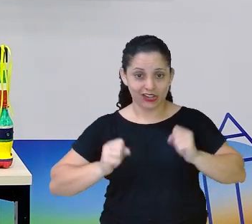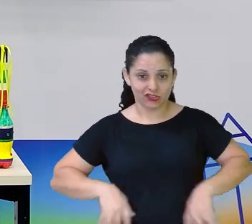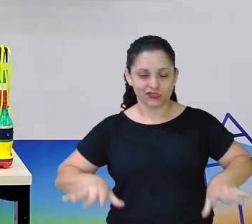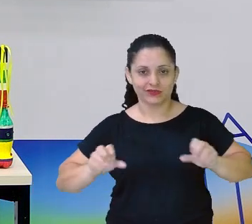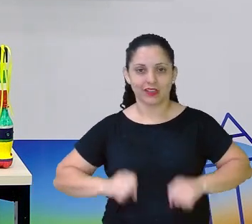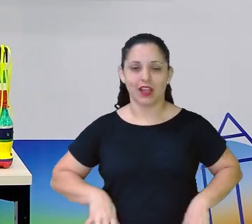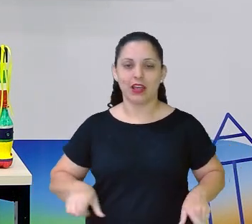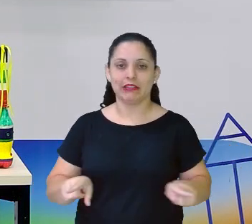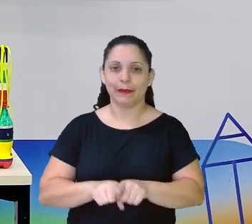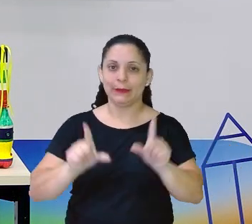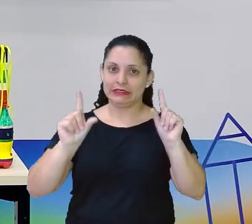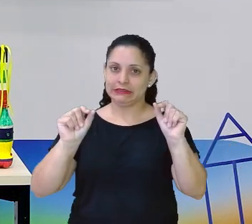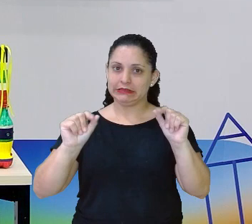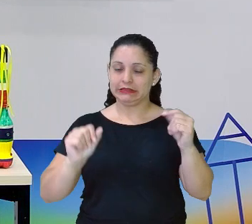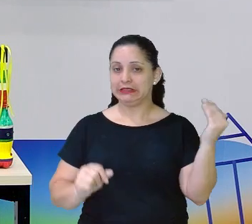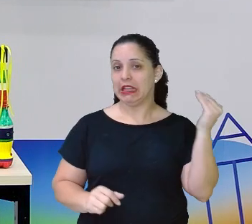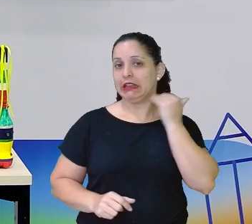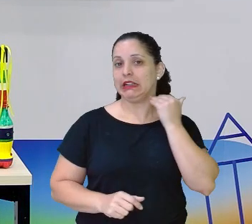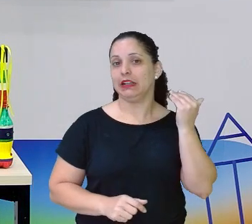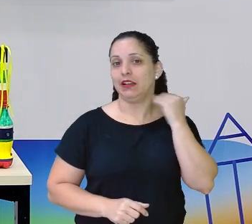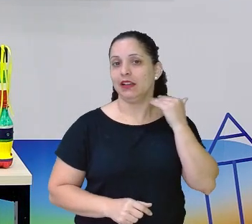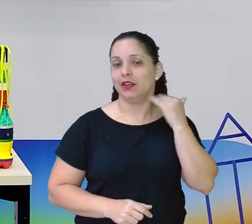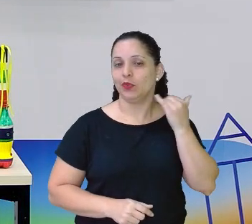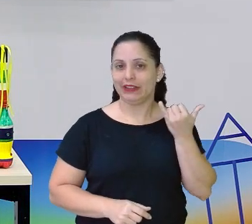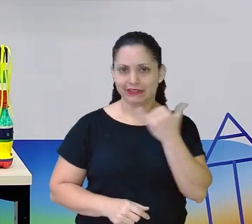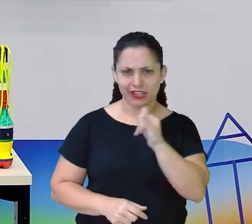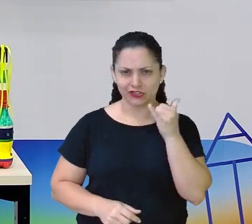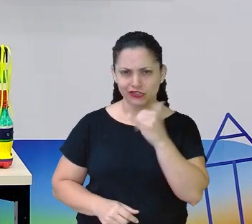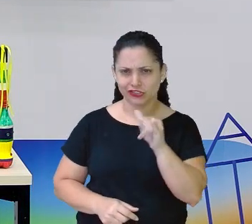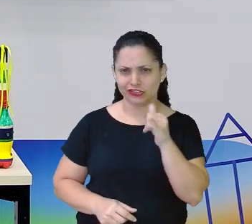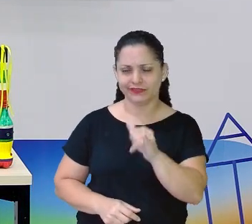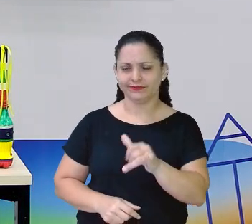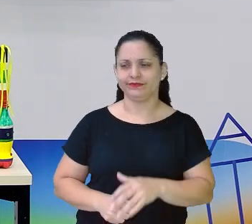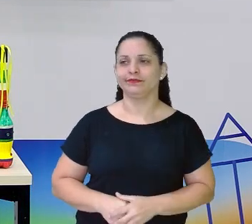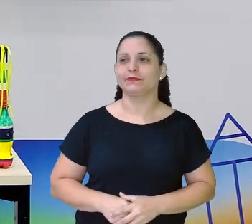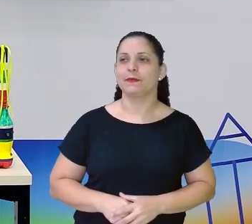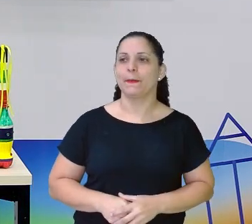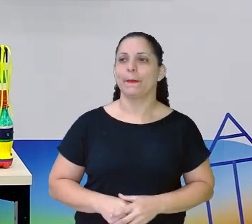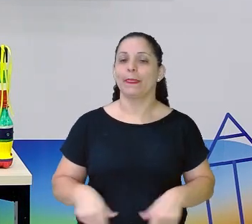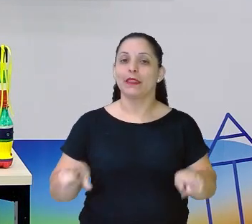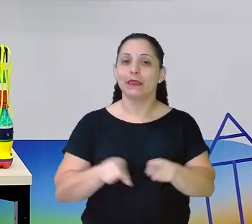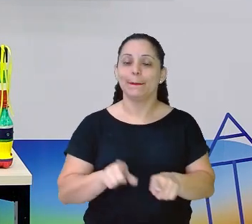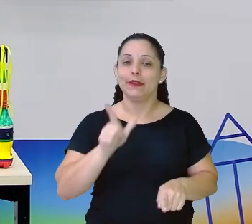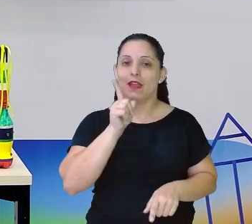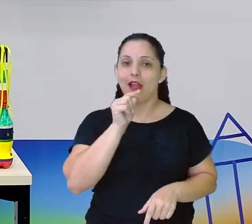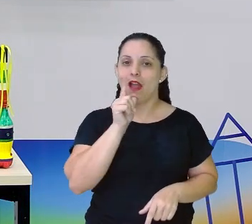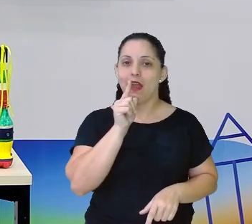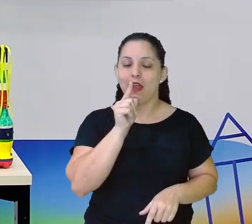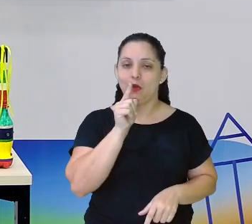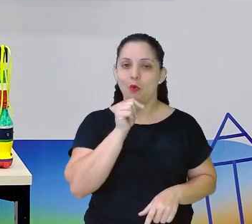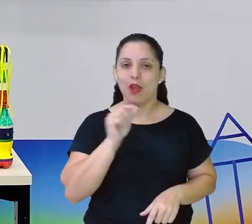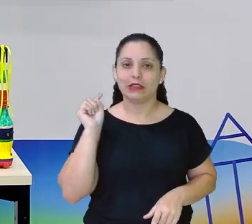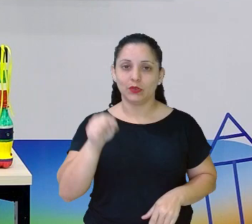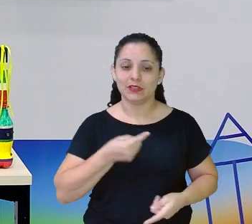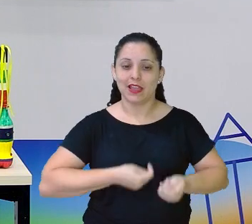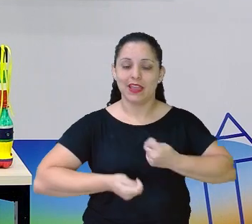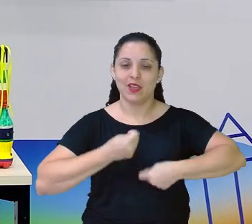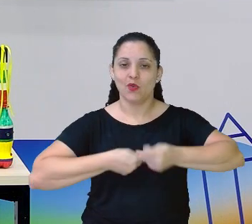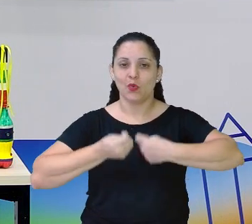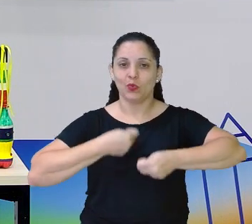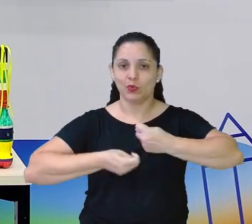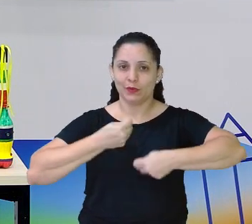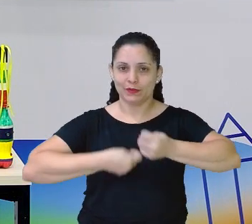algo que está tão barato não, está caro também a energia. Tanto a energia quanto a água. Então,